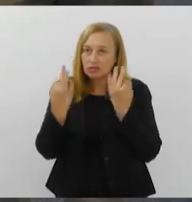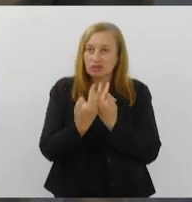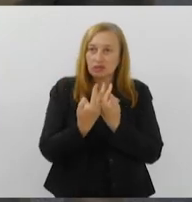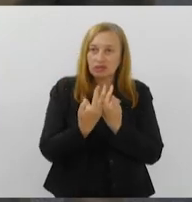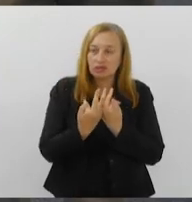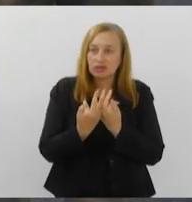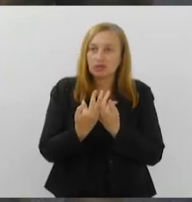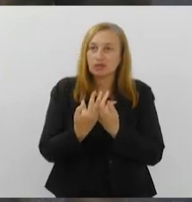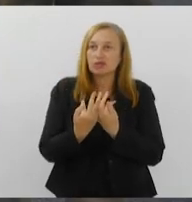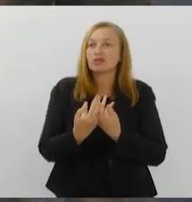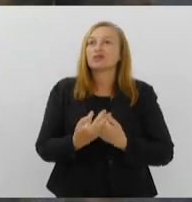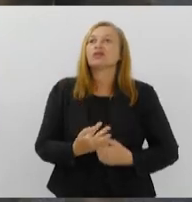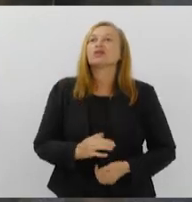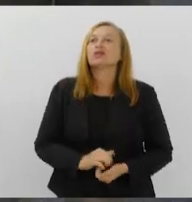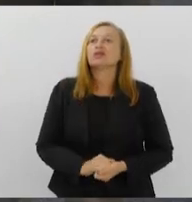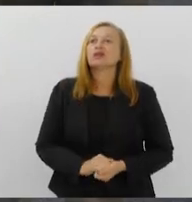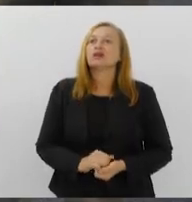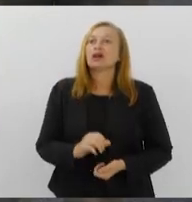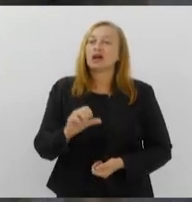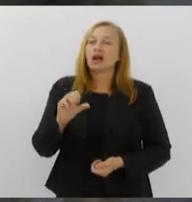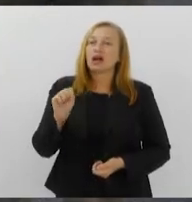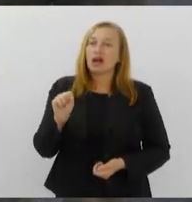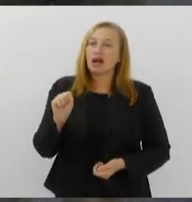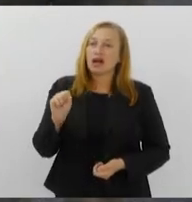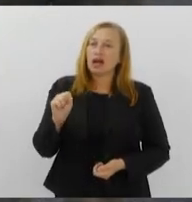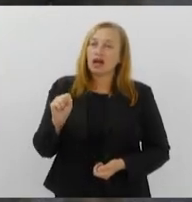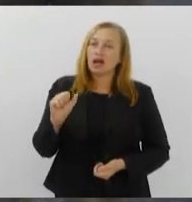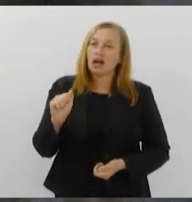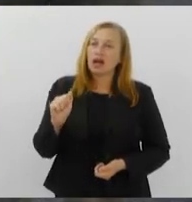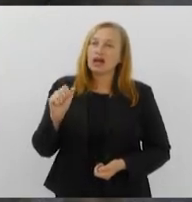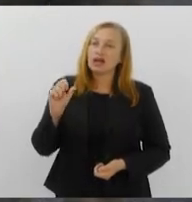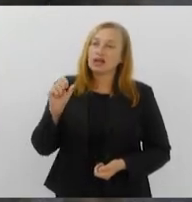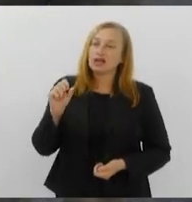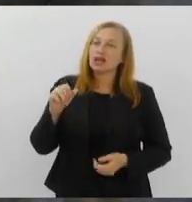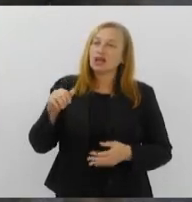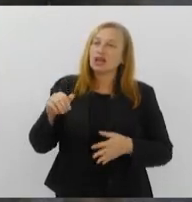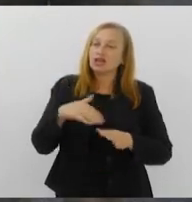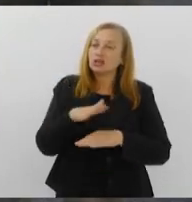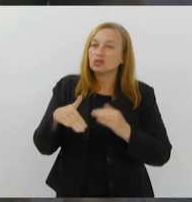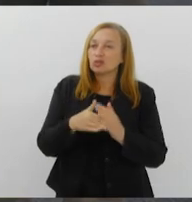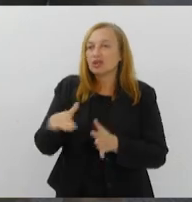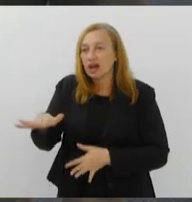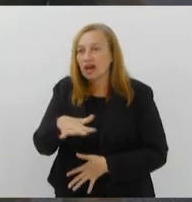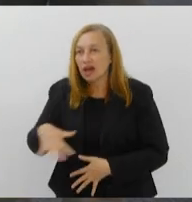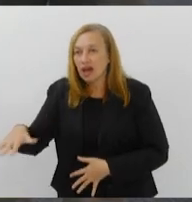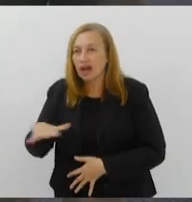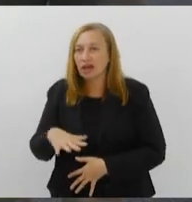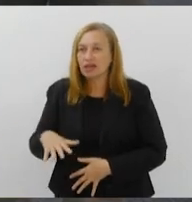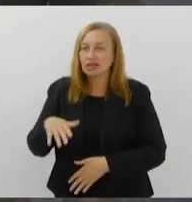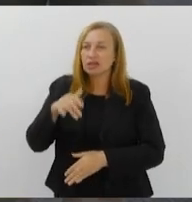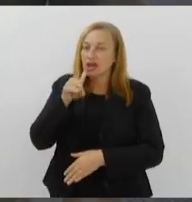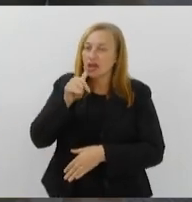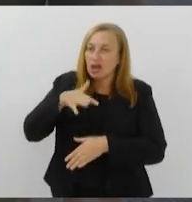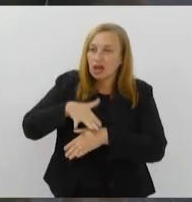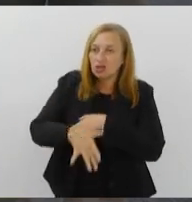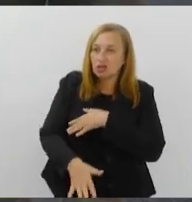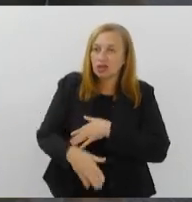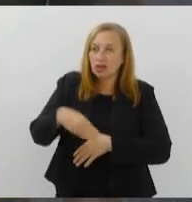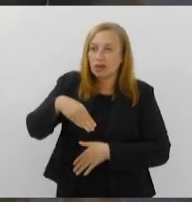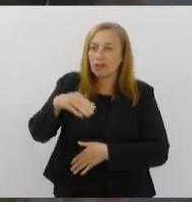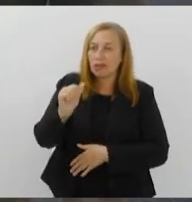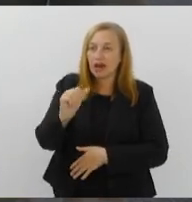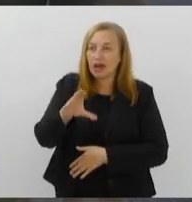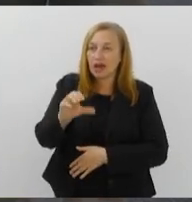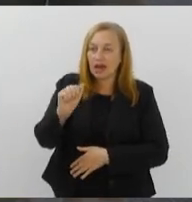no assentamento São José da Boa Morte, em toda a Cachoeira de Macacu, em todas as áreas atingidas, para melhorar a produção